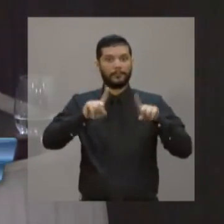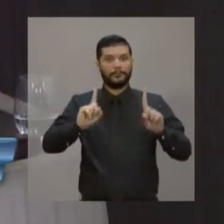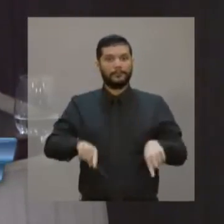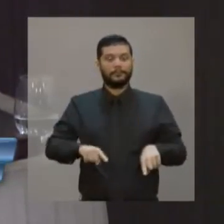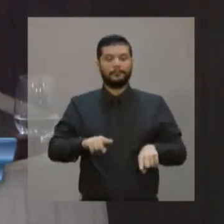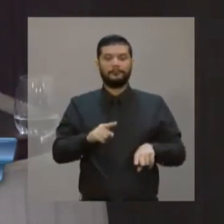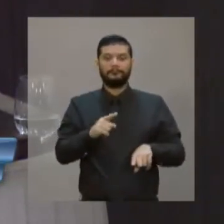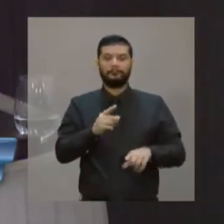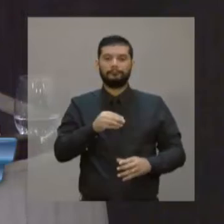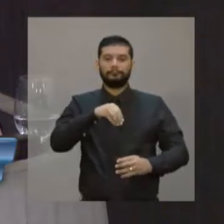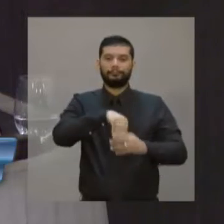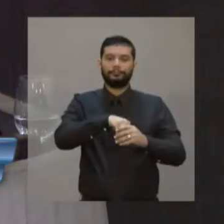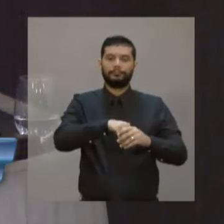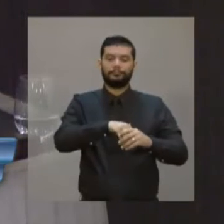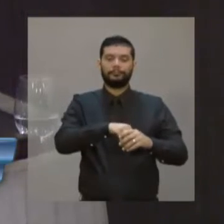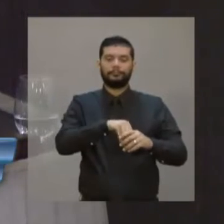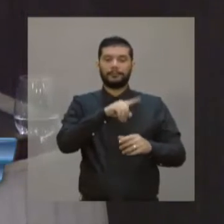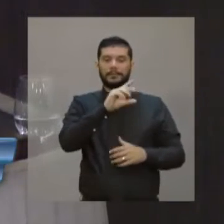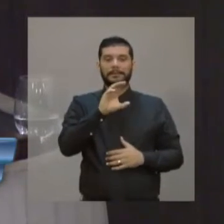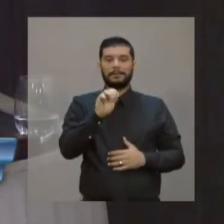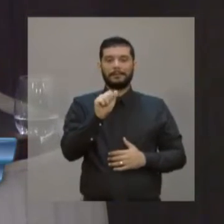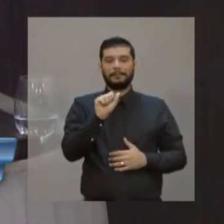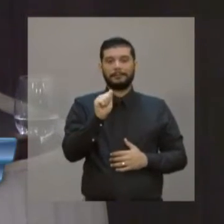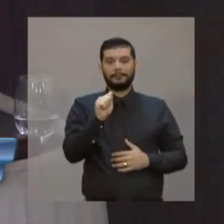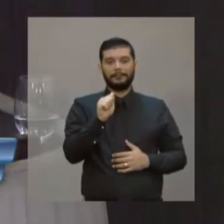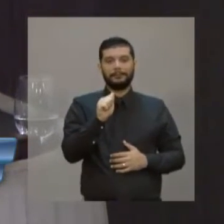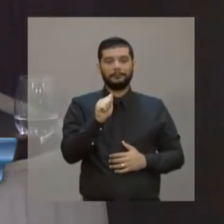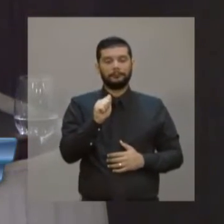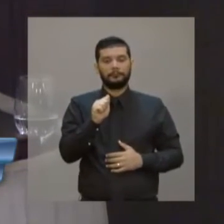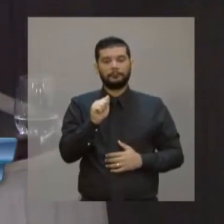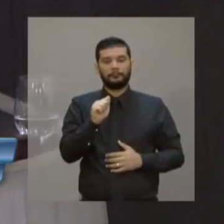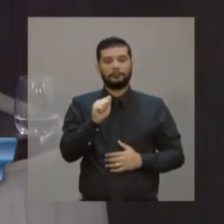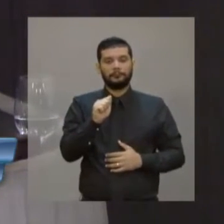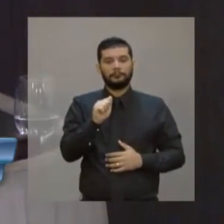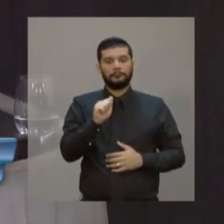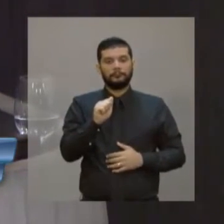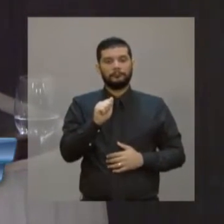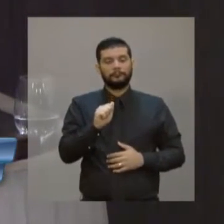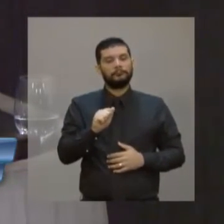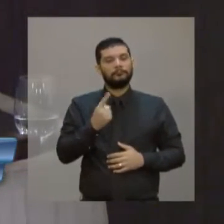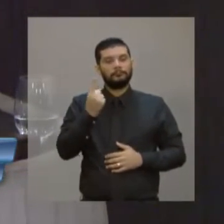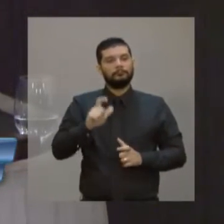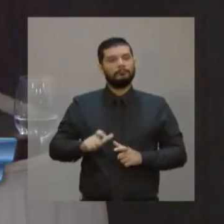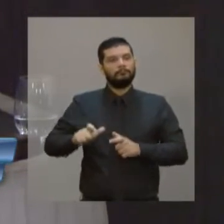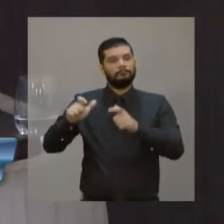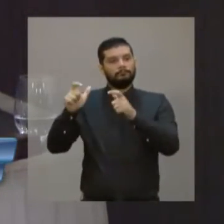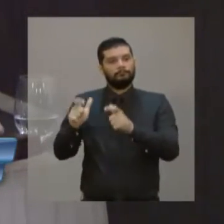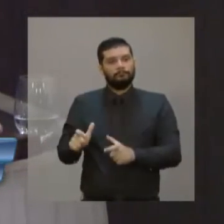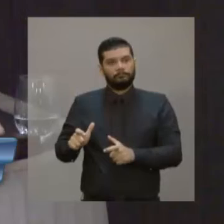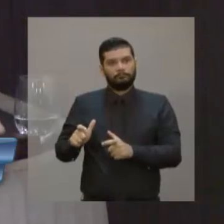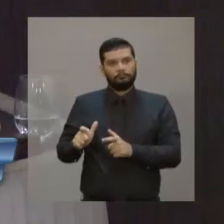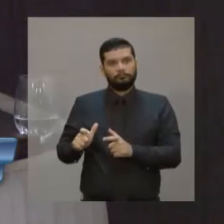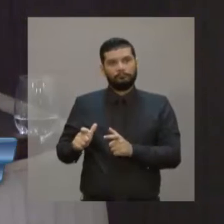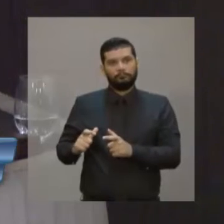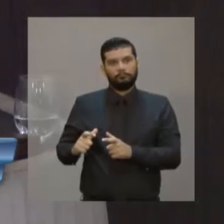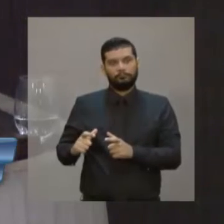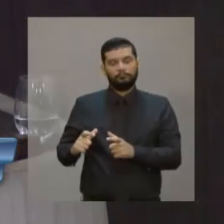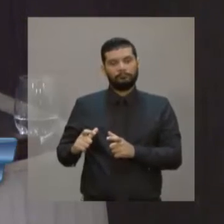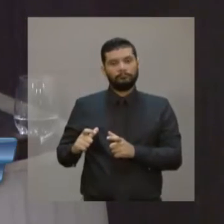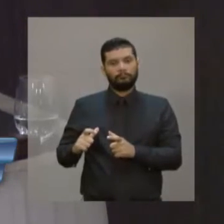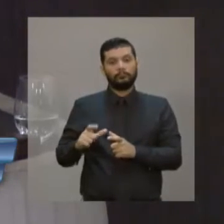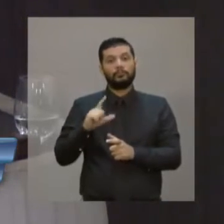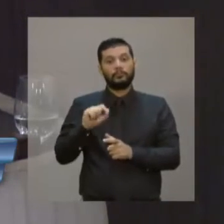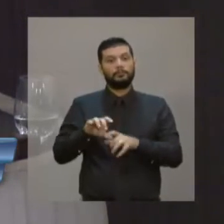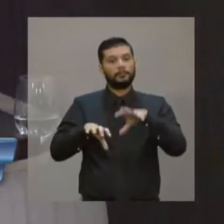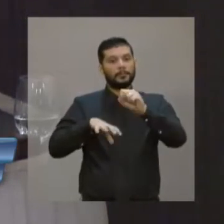destacou as proposições apresentadas. O parlamentar mencionou o projeto de lei em tramitação que cria a política de diagnóstico